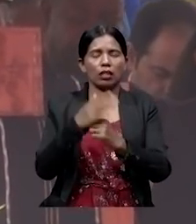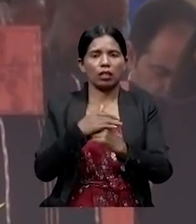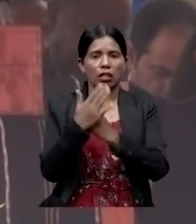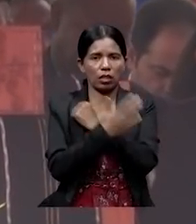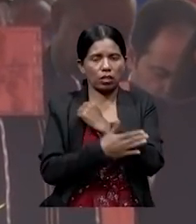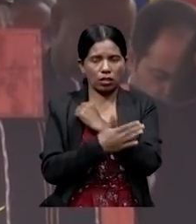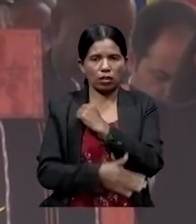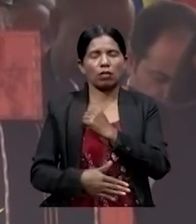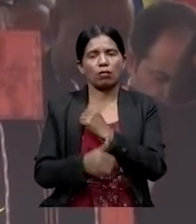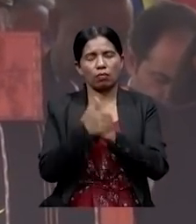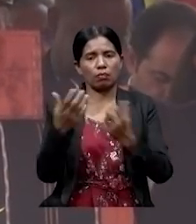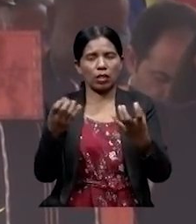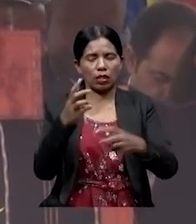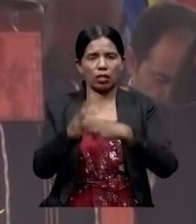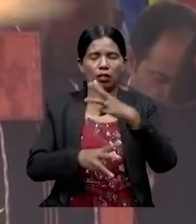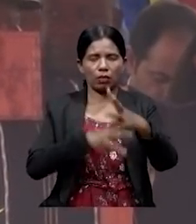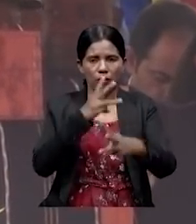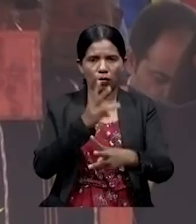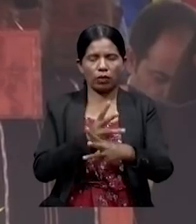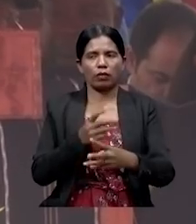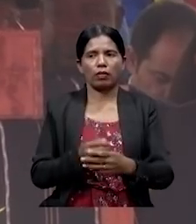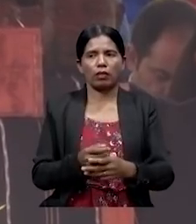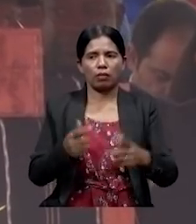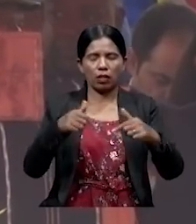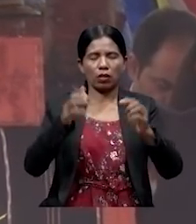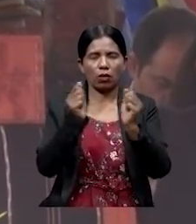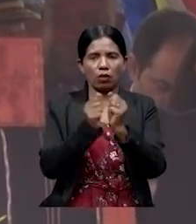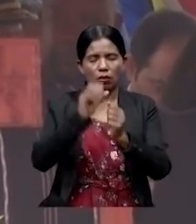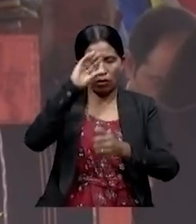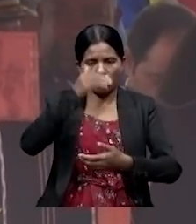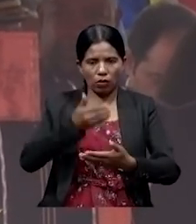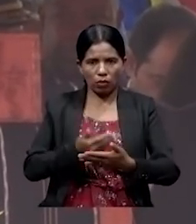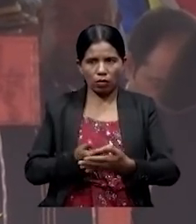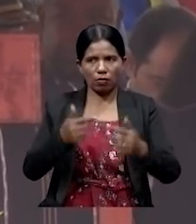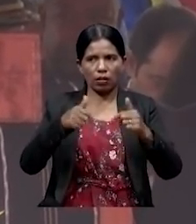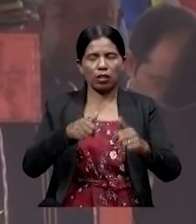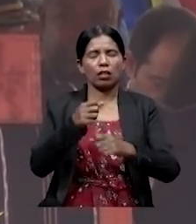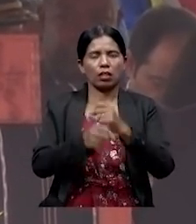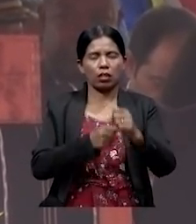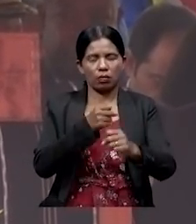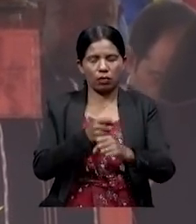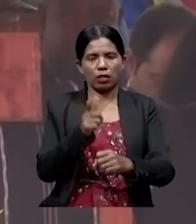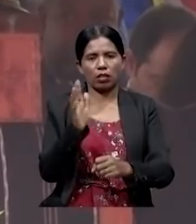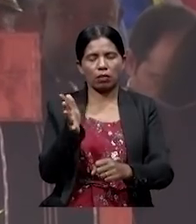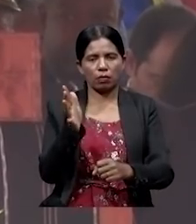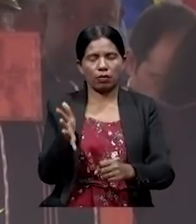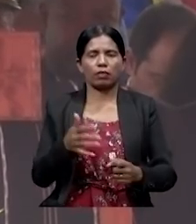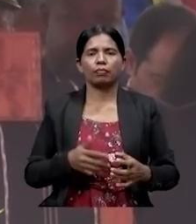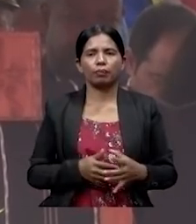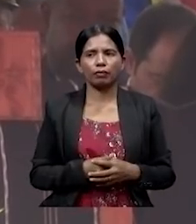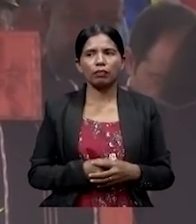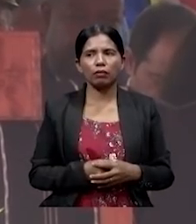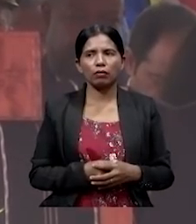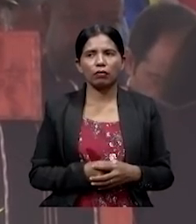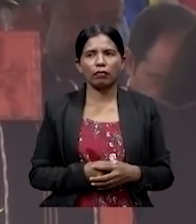Emundo, Nia Iané, nem mais Honiwan, nem mais Timor da Lalimanuluana, que tinha se nilaram. Nia